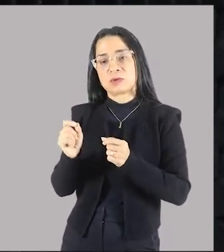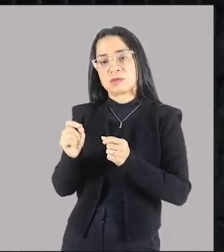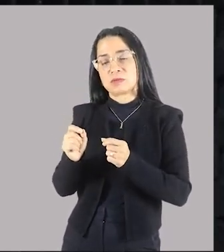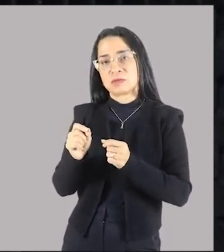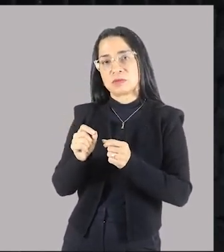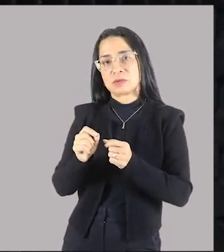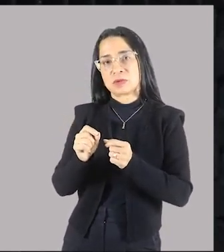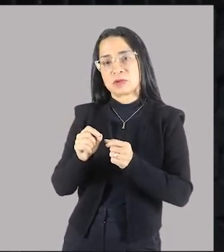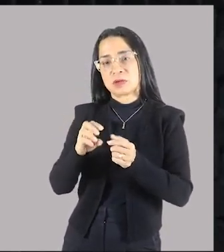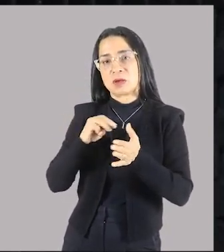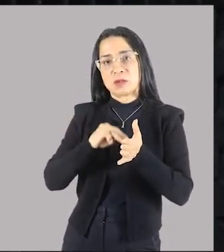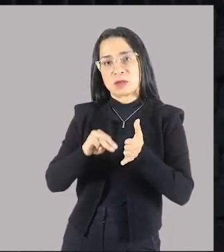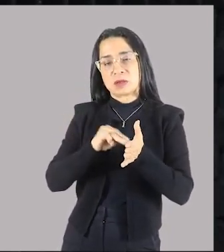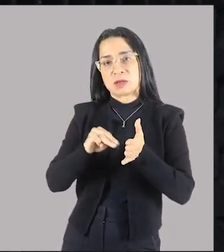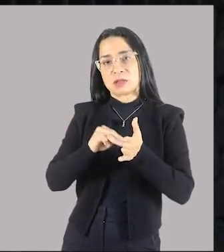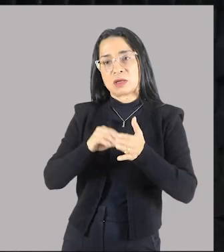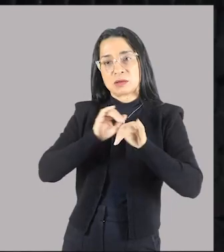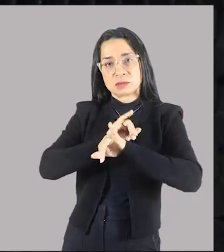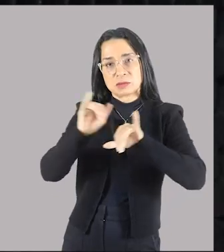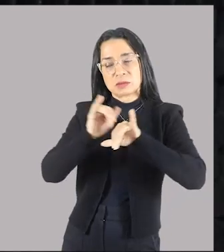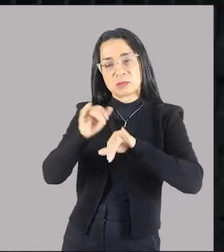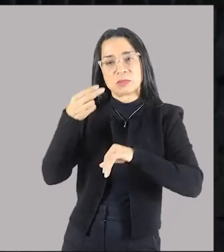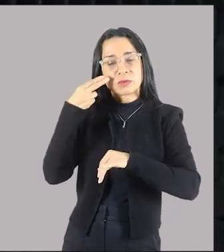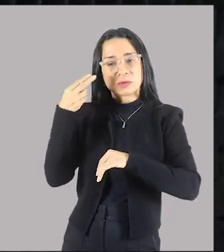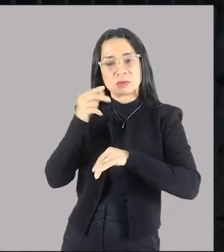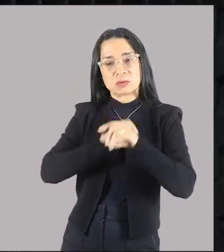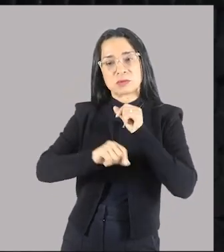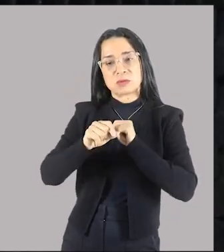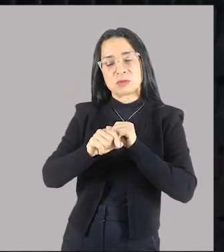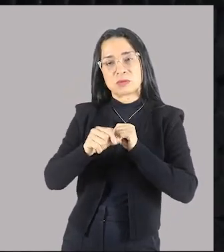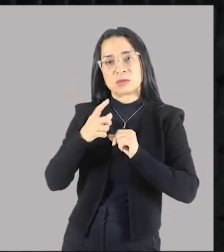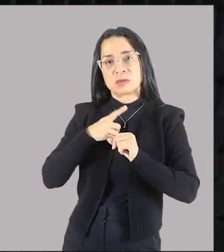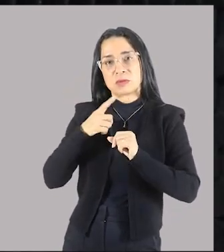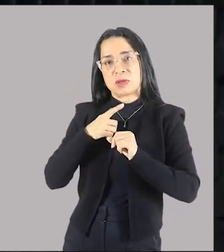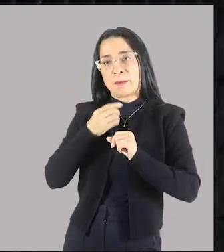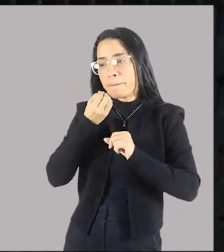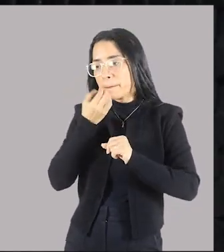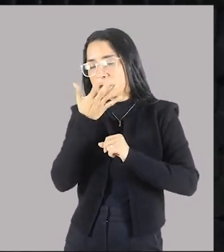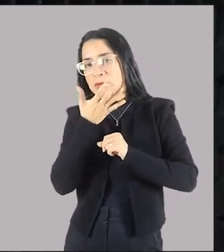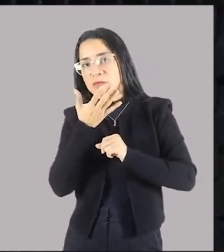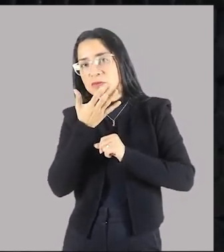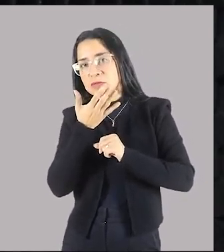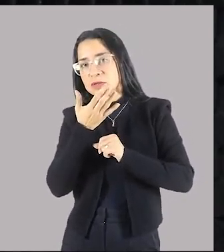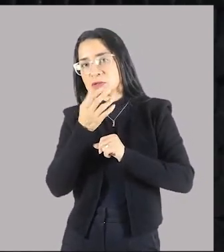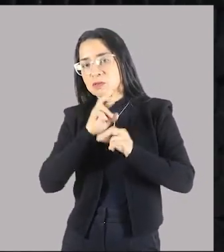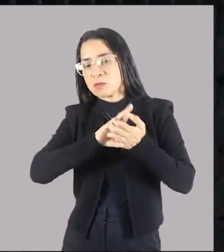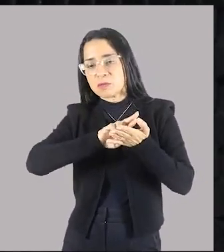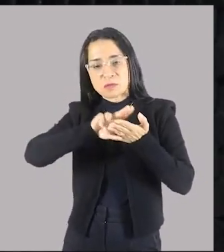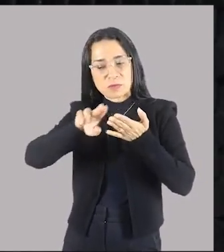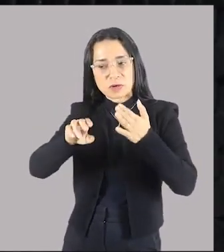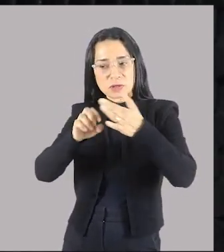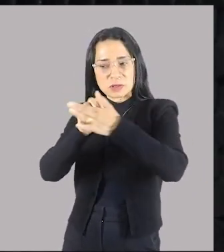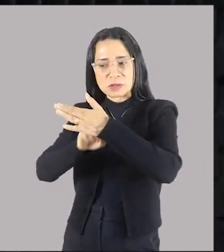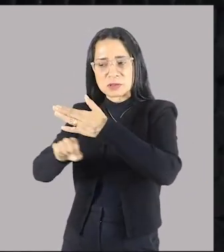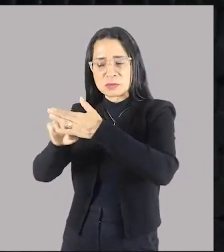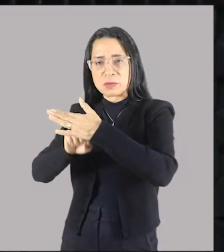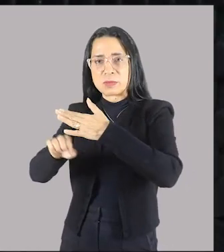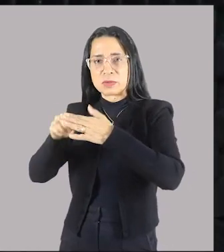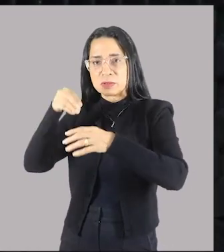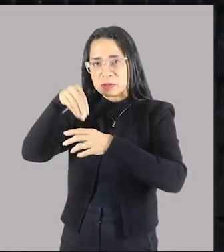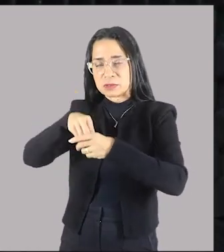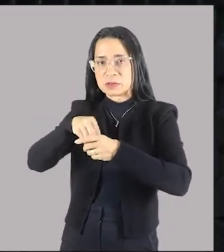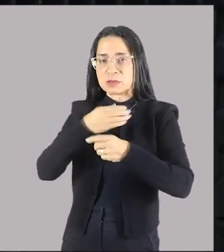Collor, estaria beneficiando uma série de empresas que financiou a campanha de Collor dentro do governo, concedendo